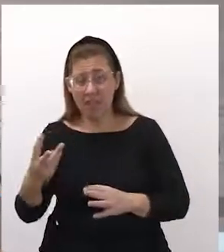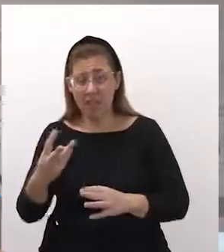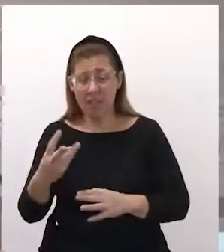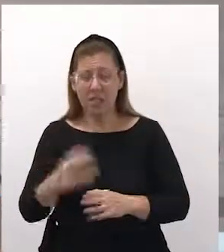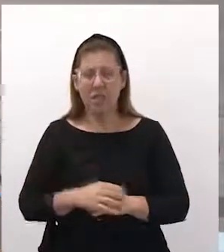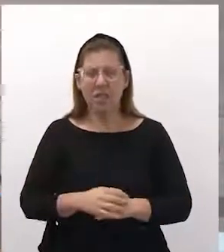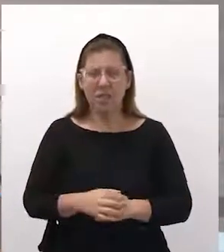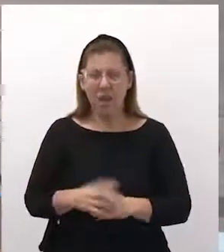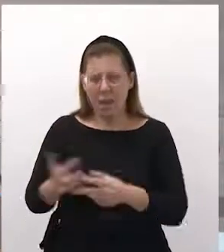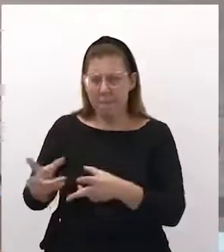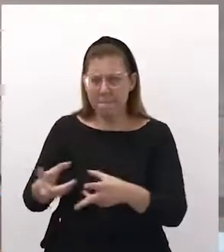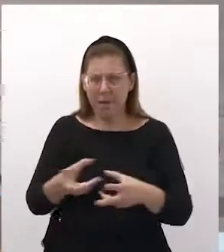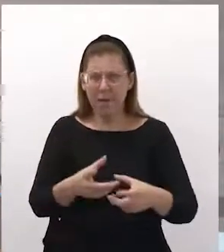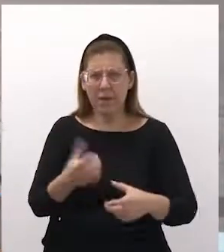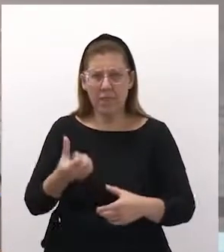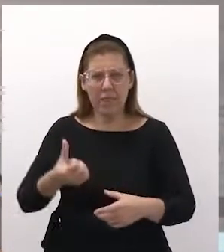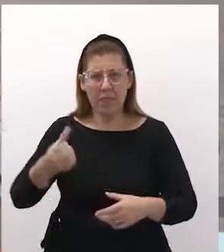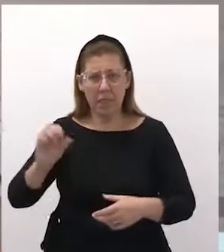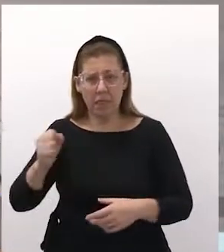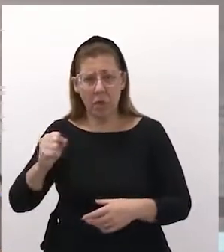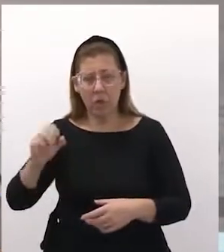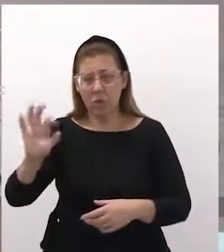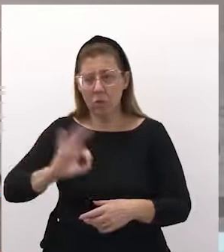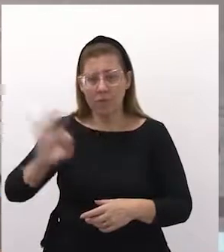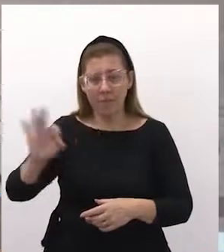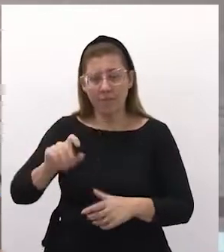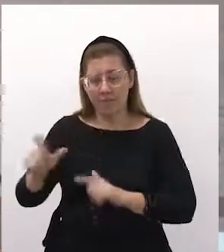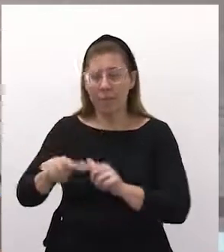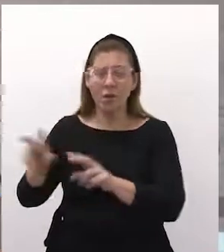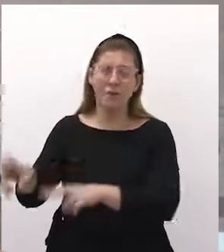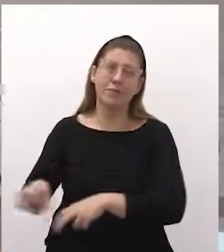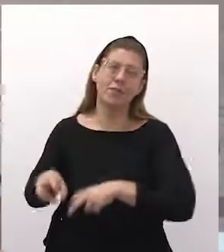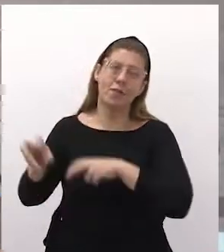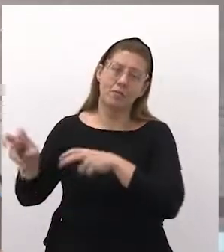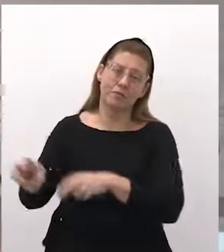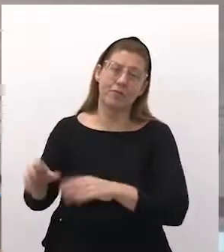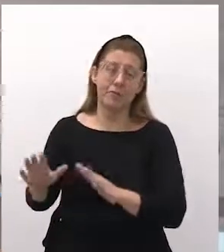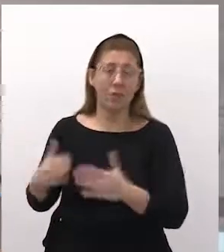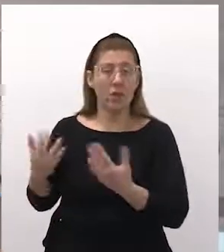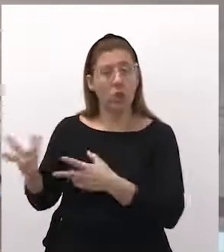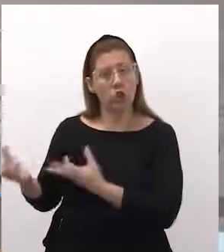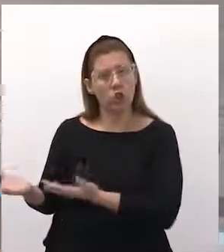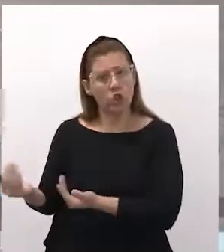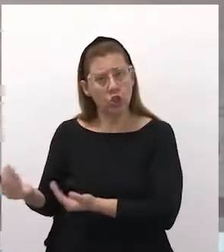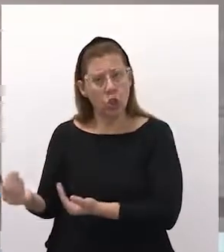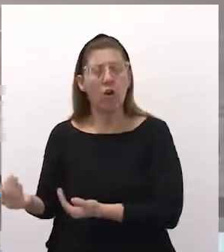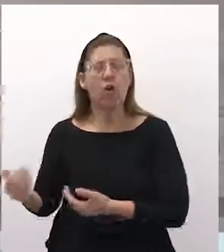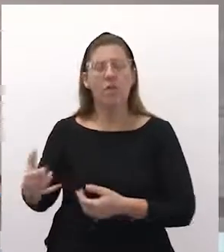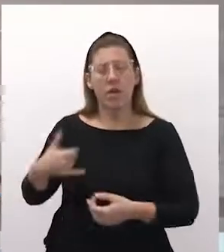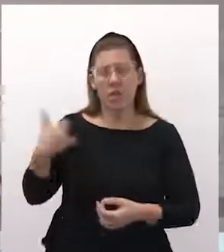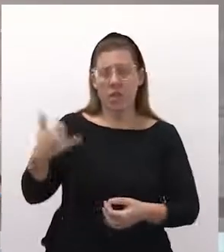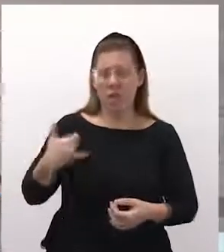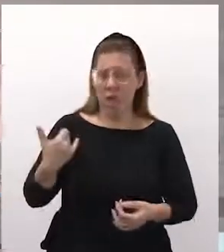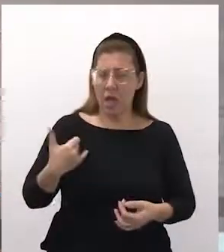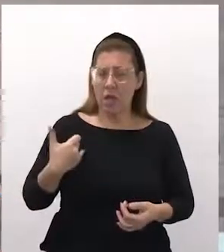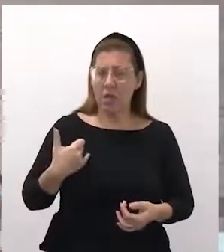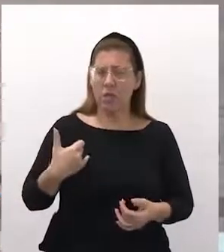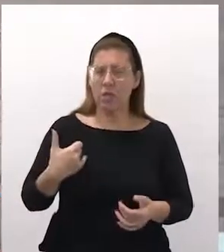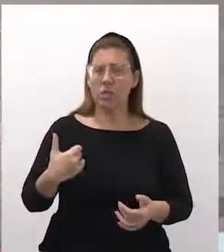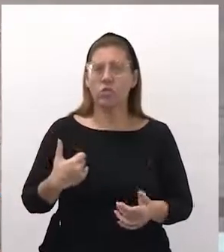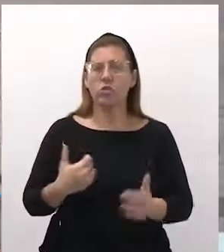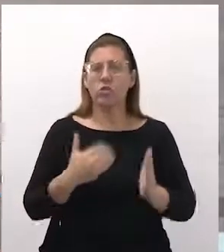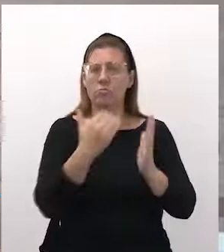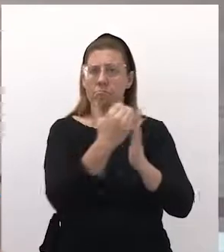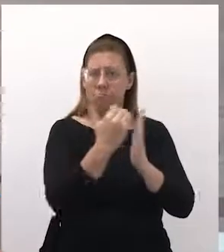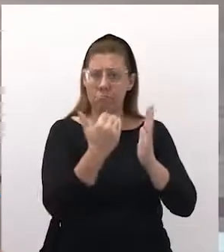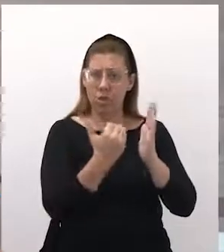que 68% são do trabalho rural. Então, assim, esses jovens menores de 5 a 13